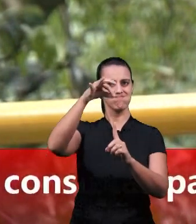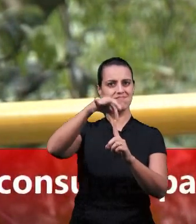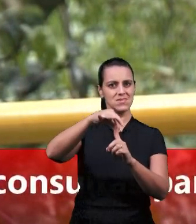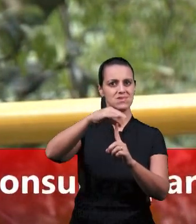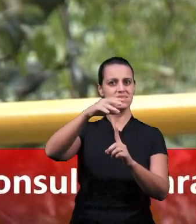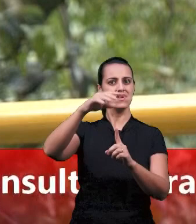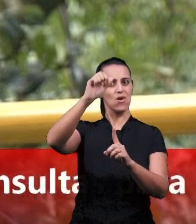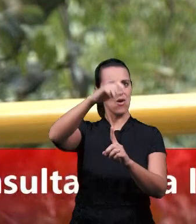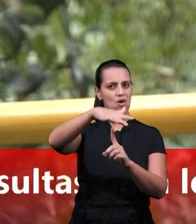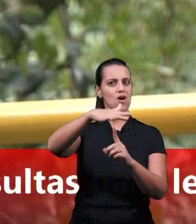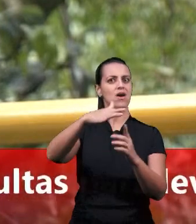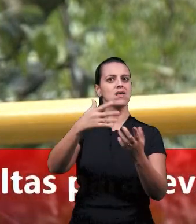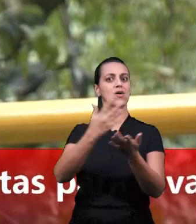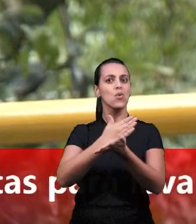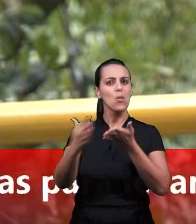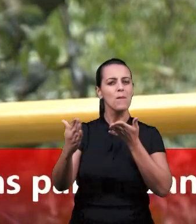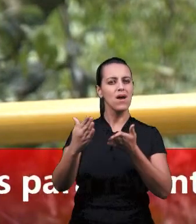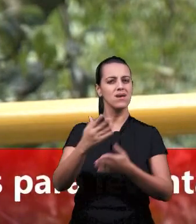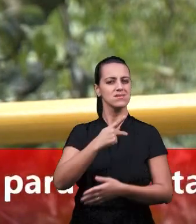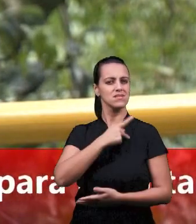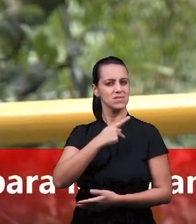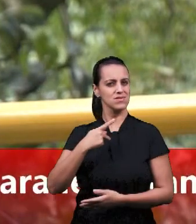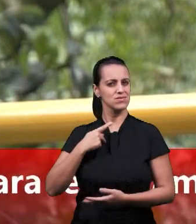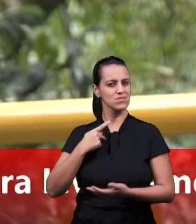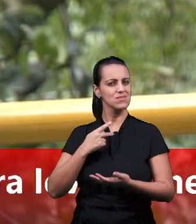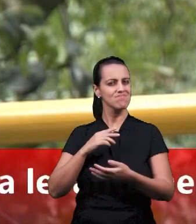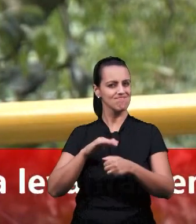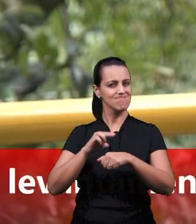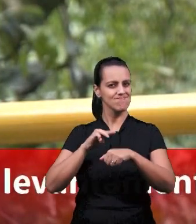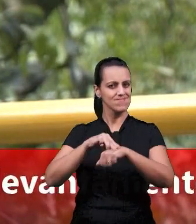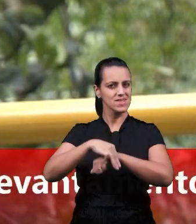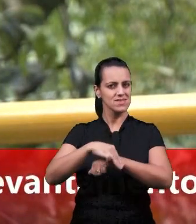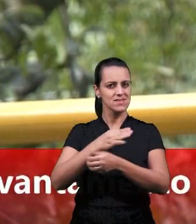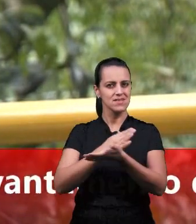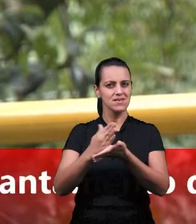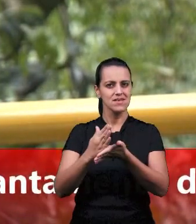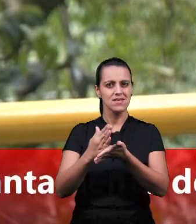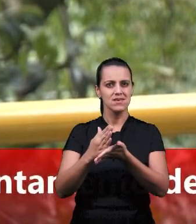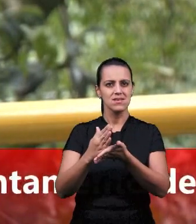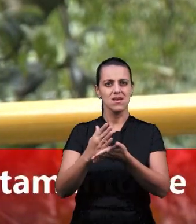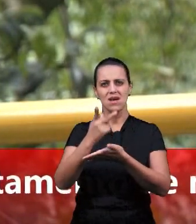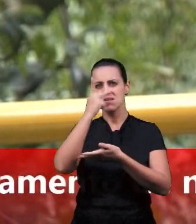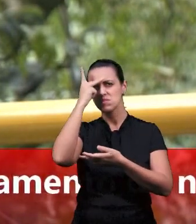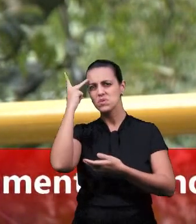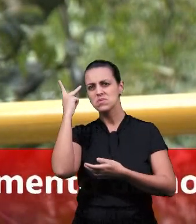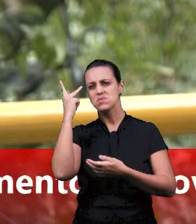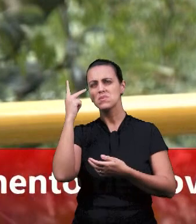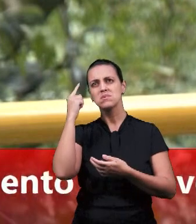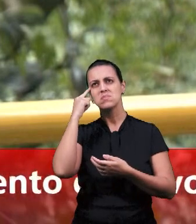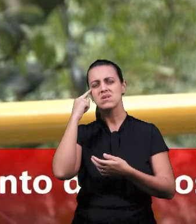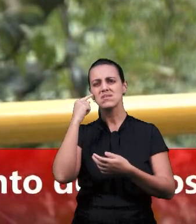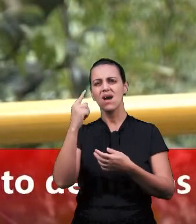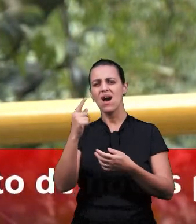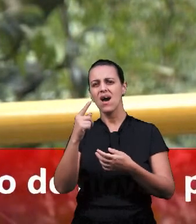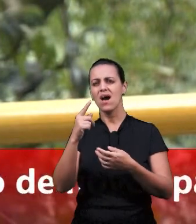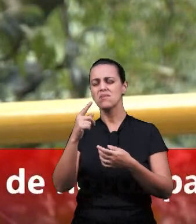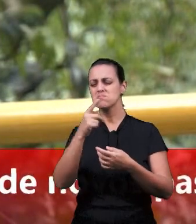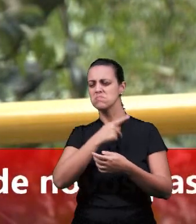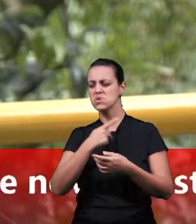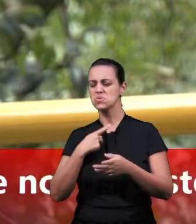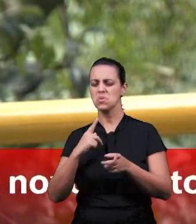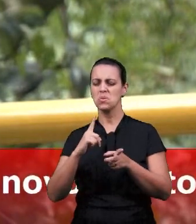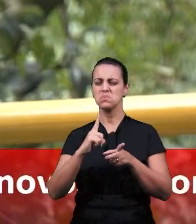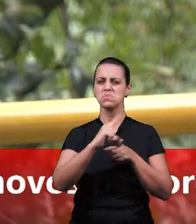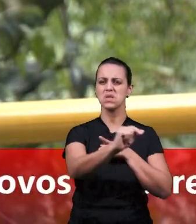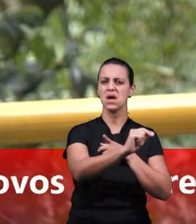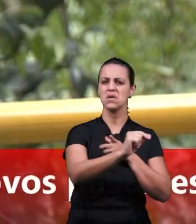ministério. São 600 novos. As pessoas às vezes dizem, fulano saiu, isso é normal. A